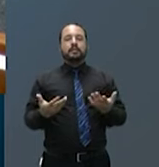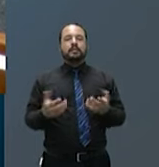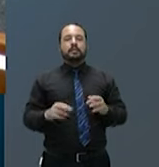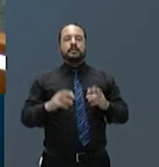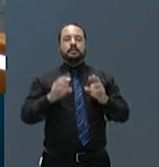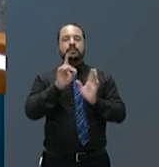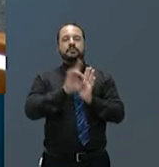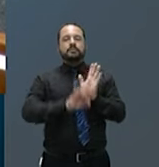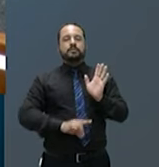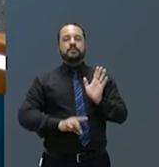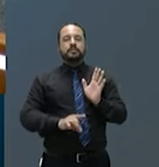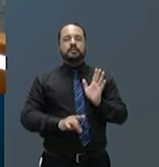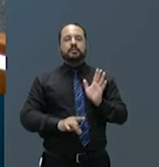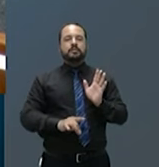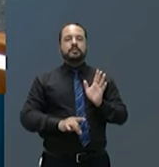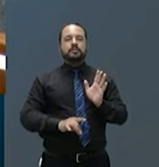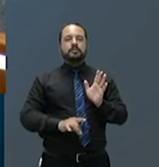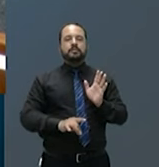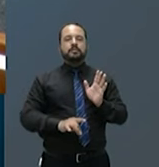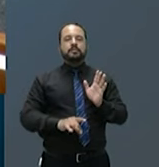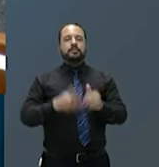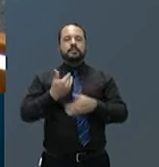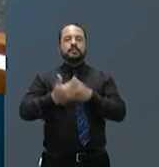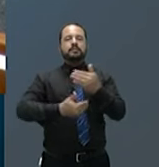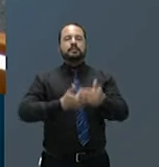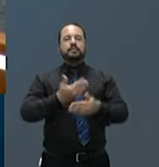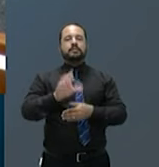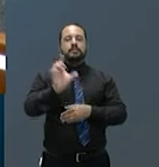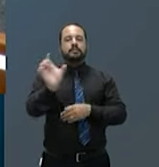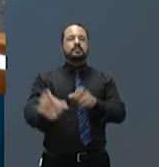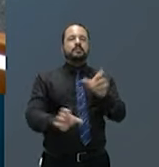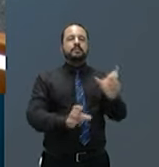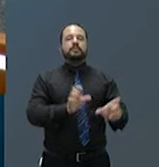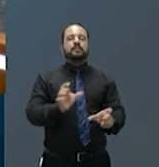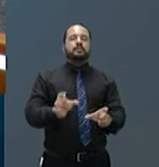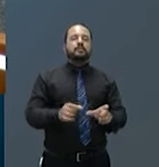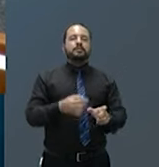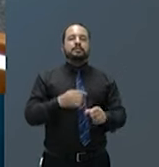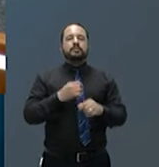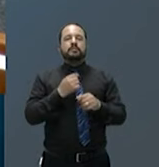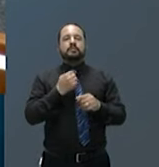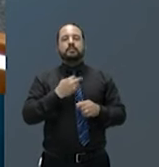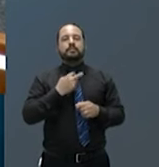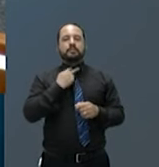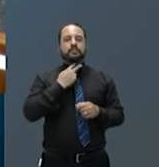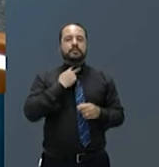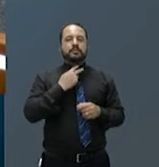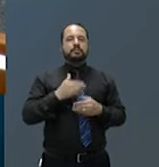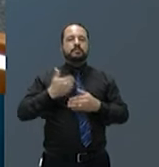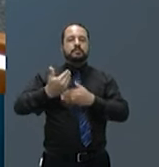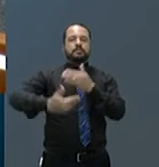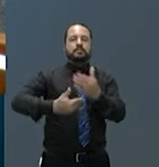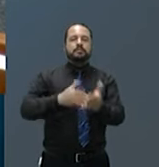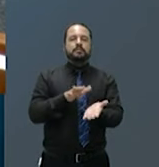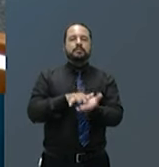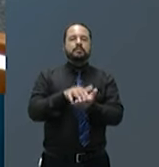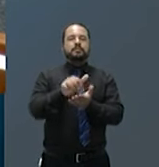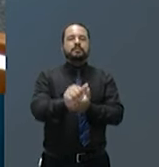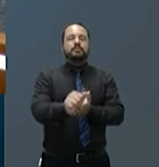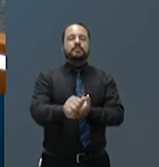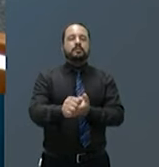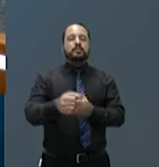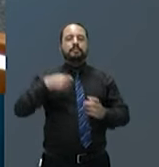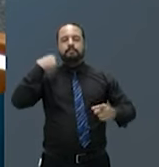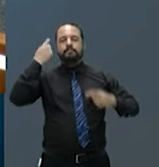civil. E eu chamarei a atenção para três pontos. A impossibilidade da aplicação automática da multa, eu acho que essa é a grande